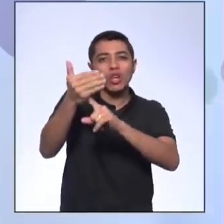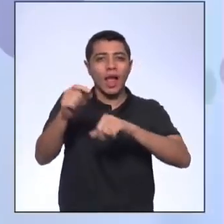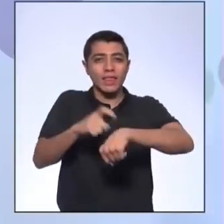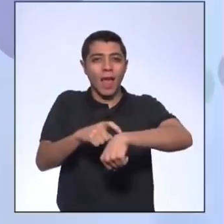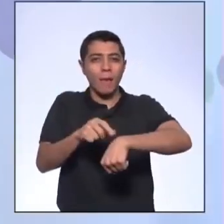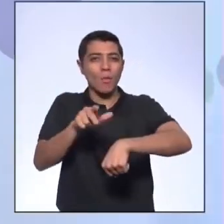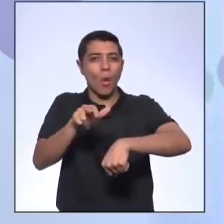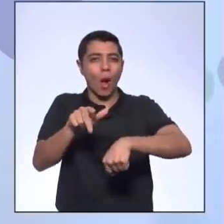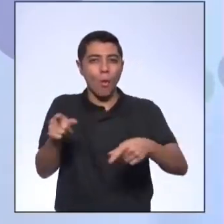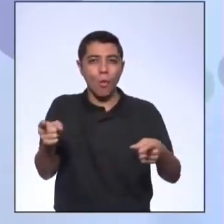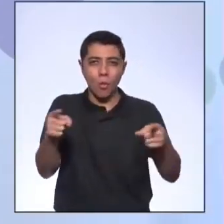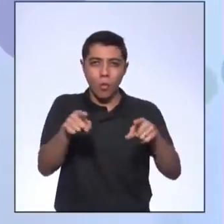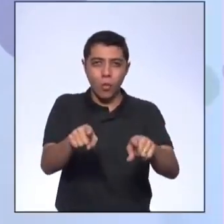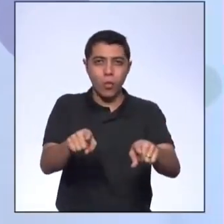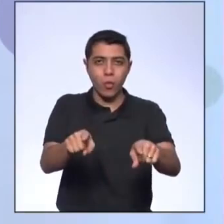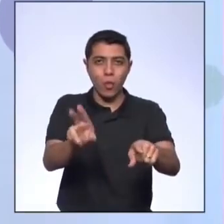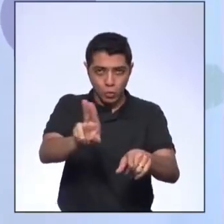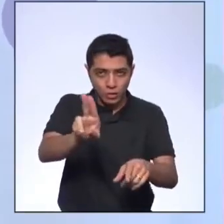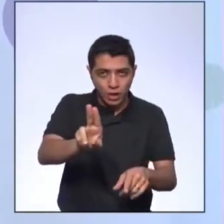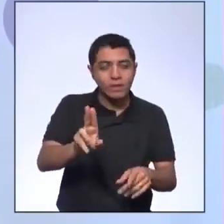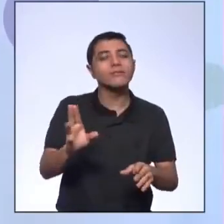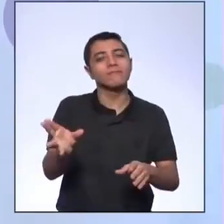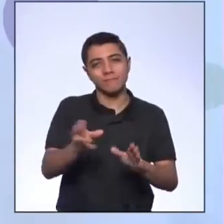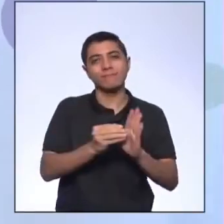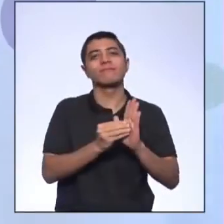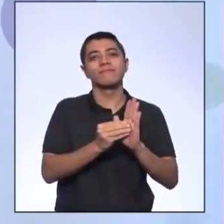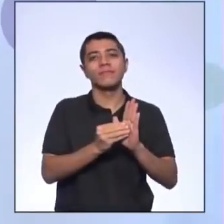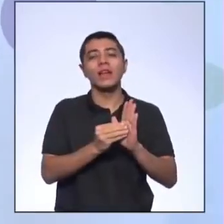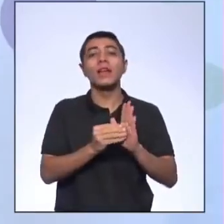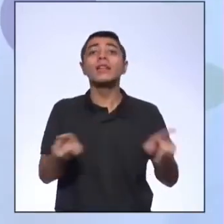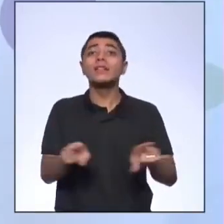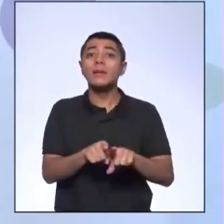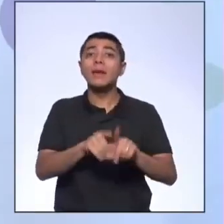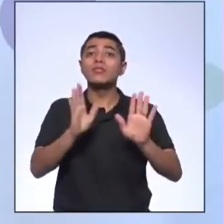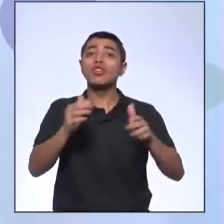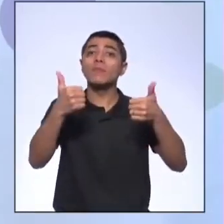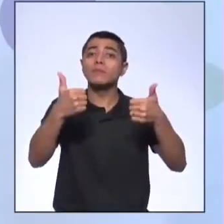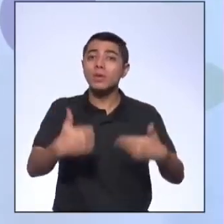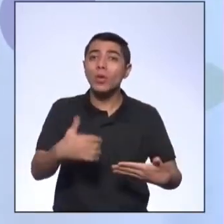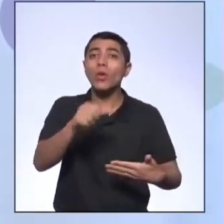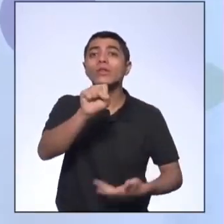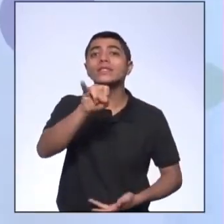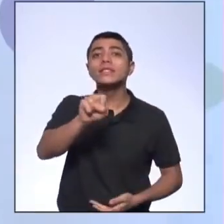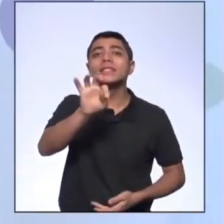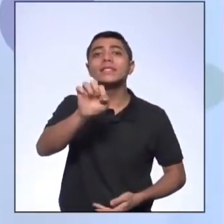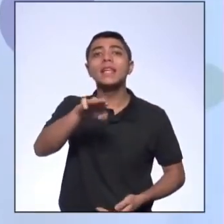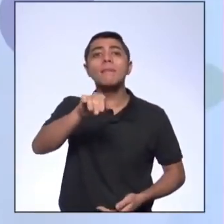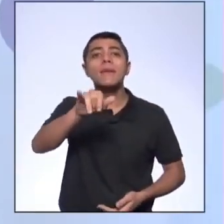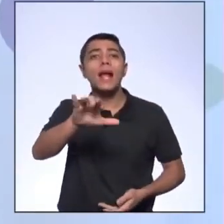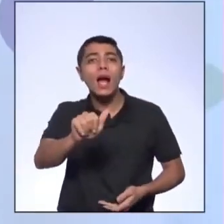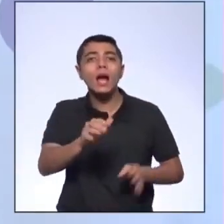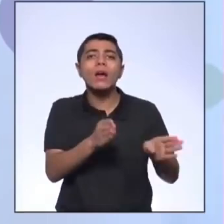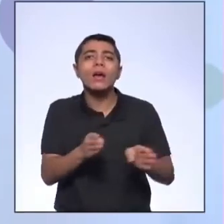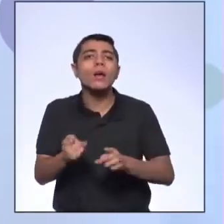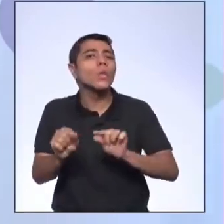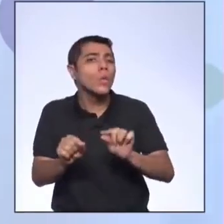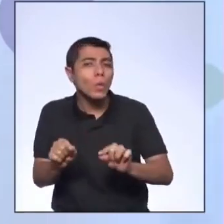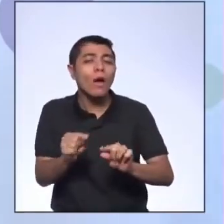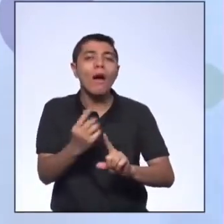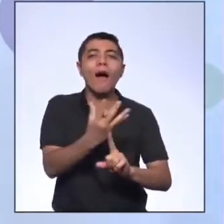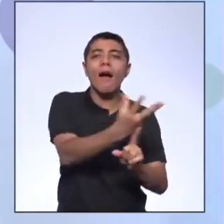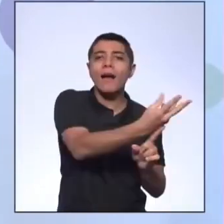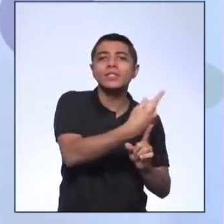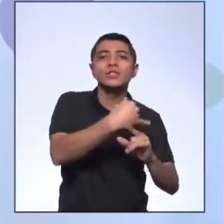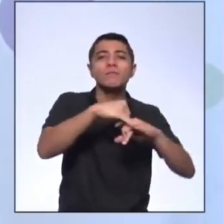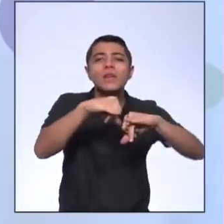tá? Vimos agora um pouquinho do conceito do que é visão sistêmica e a relação entre arte, mídia e